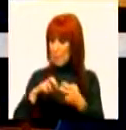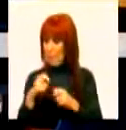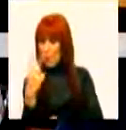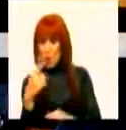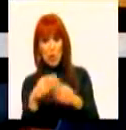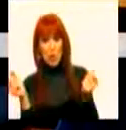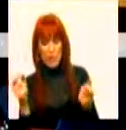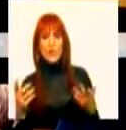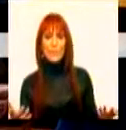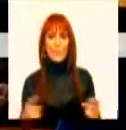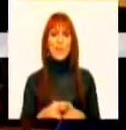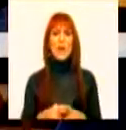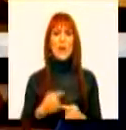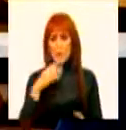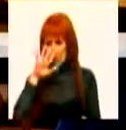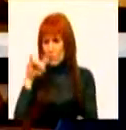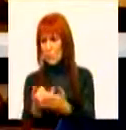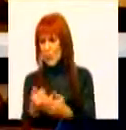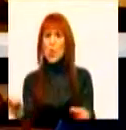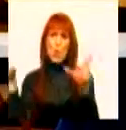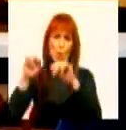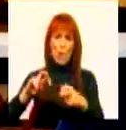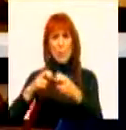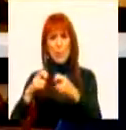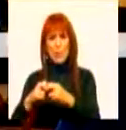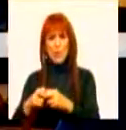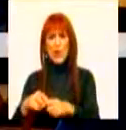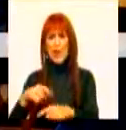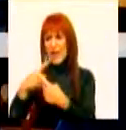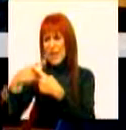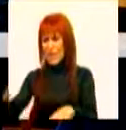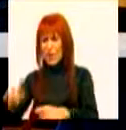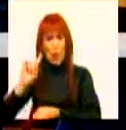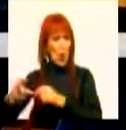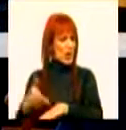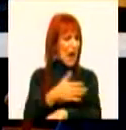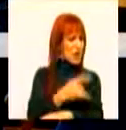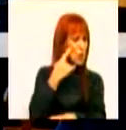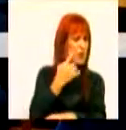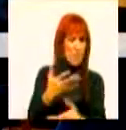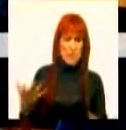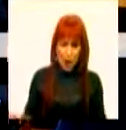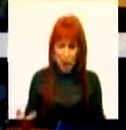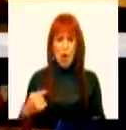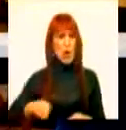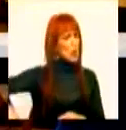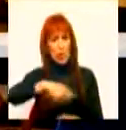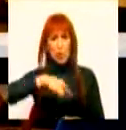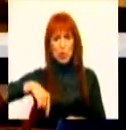que resolvemos, nos deparamos com um novo e deparamos com um diferente daquilo que conhecíamos. Todos